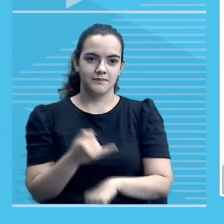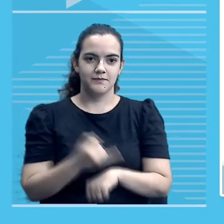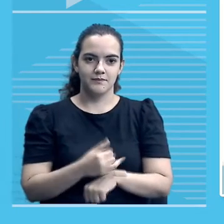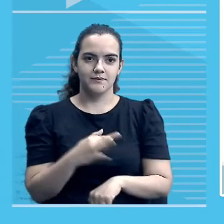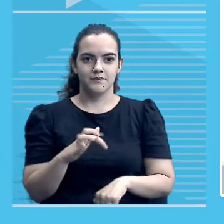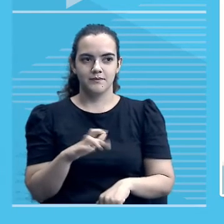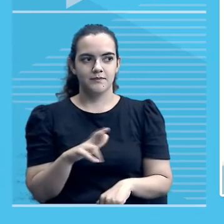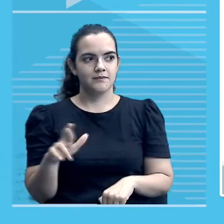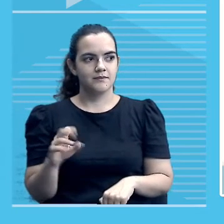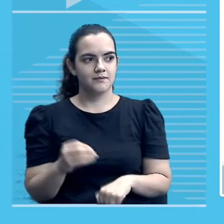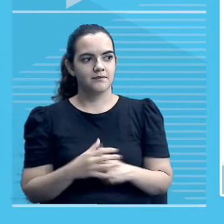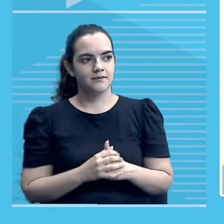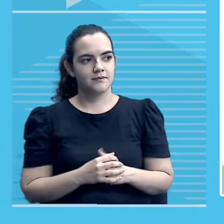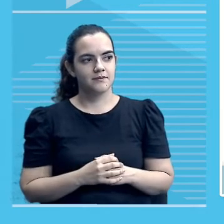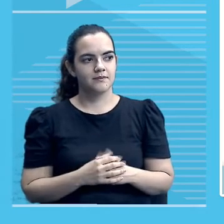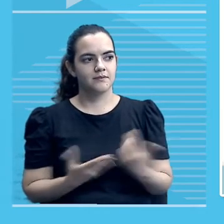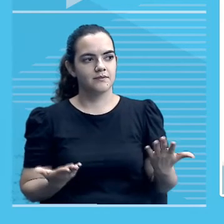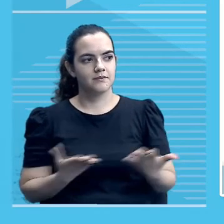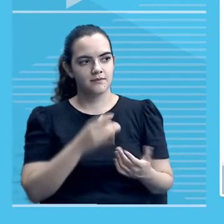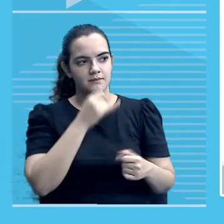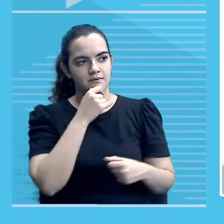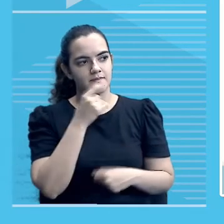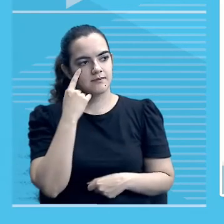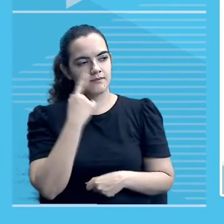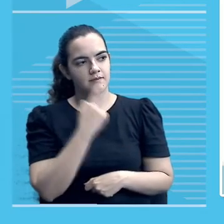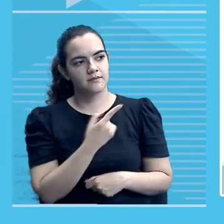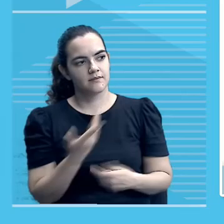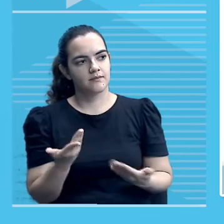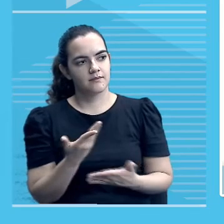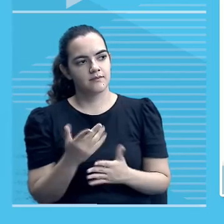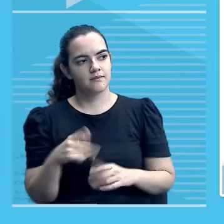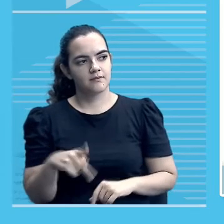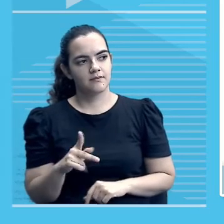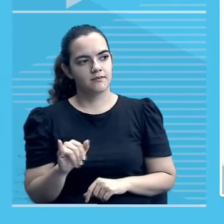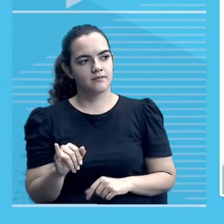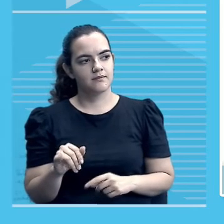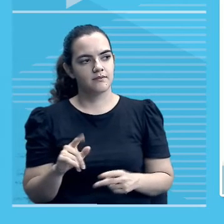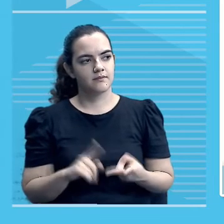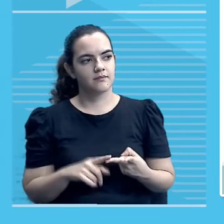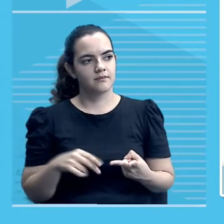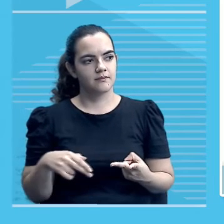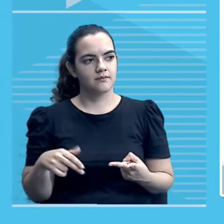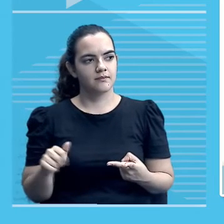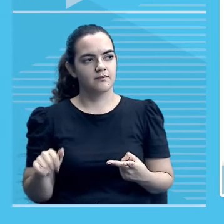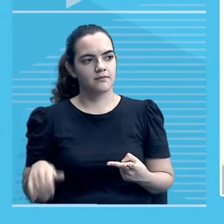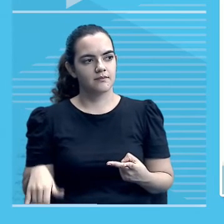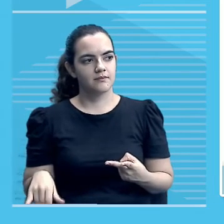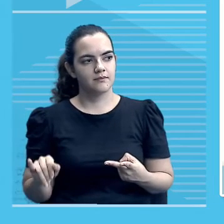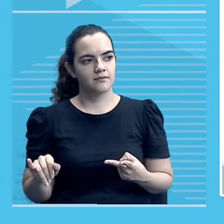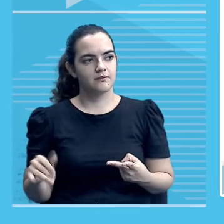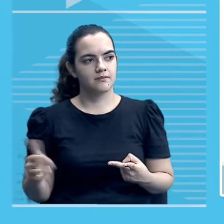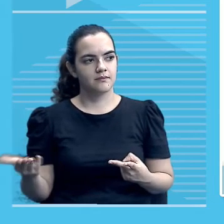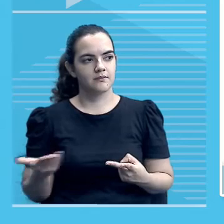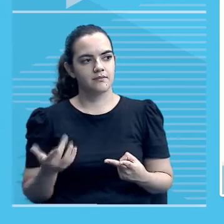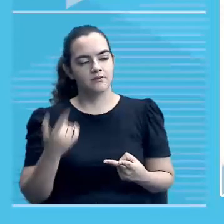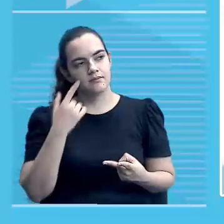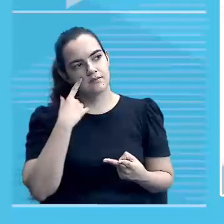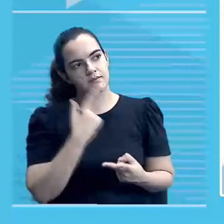iodeto de potássio e o iodeto de sódio é fonte de iodo para tireoide. Por isso que o sal tem que ser iodado. Sal iodado.